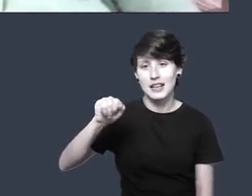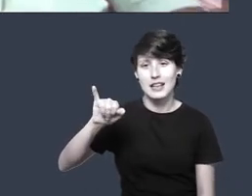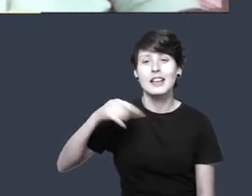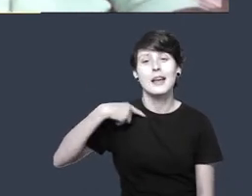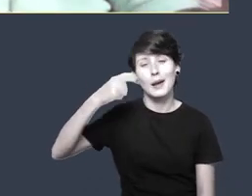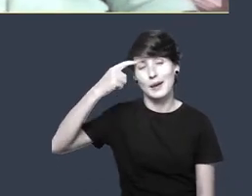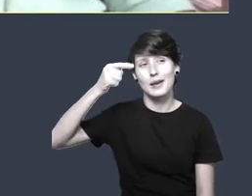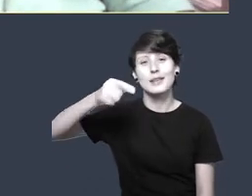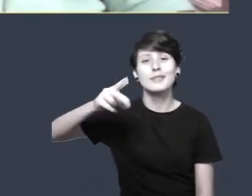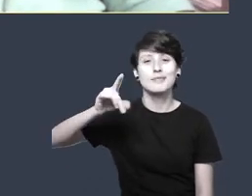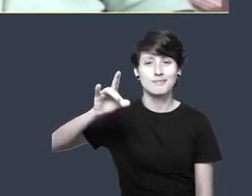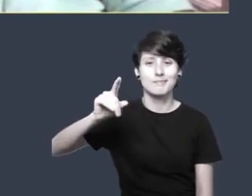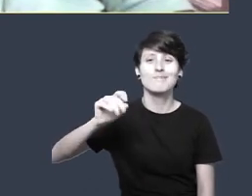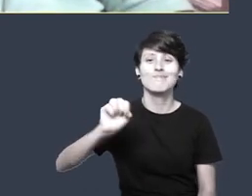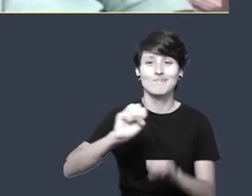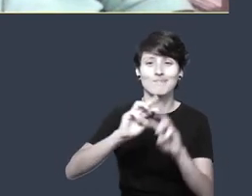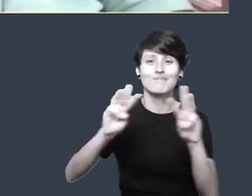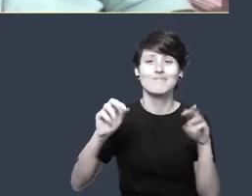pensando. Acho.